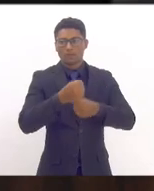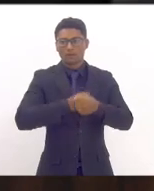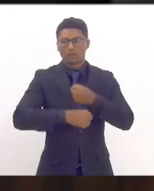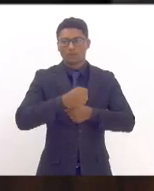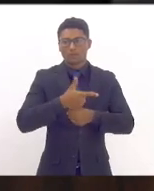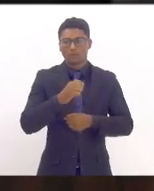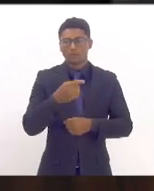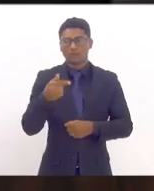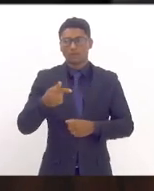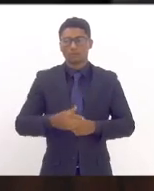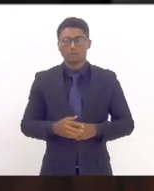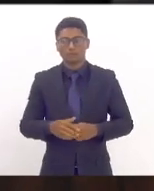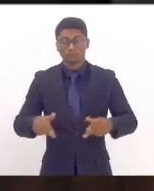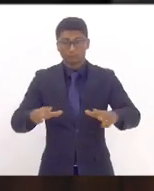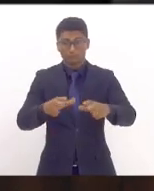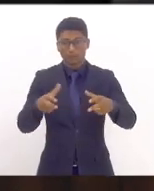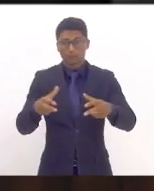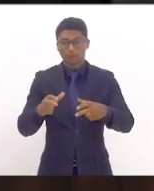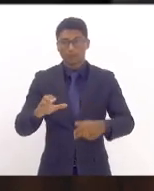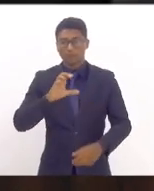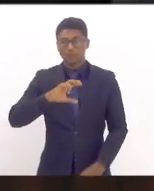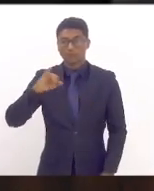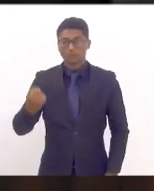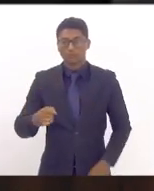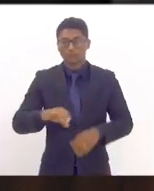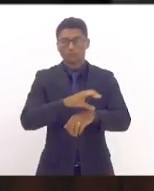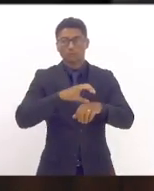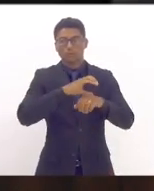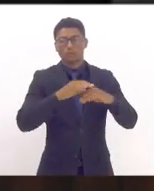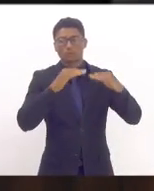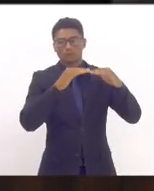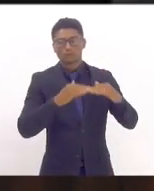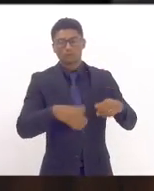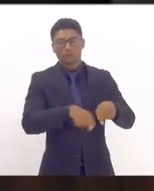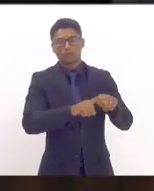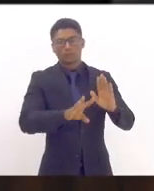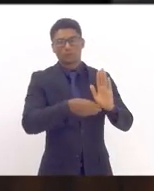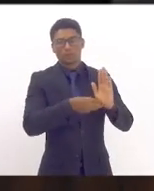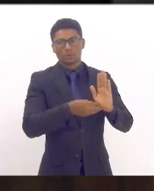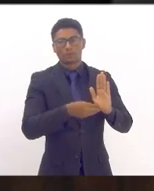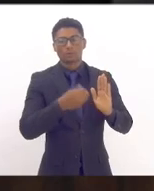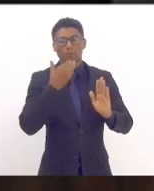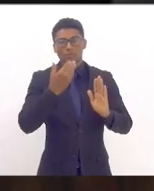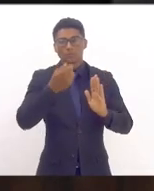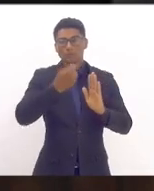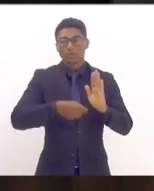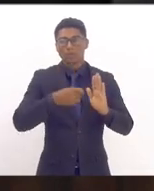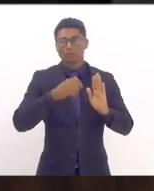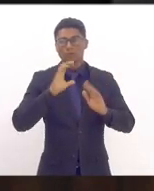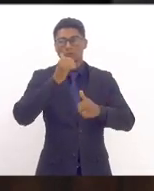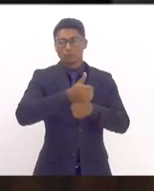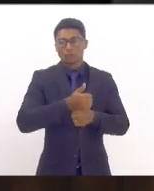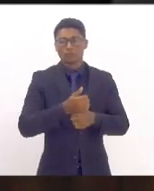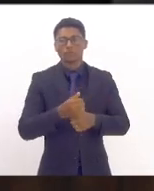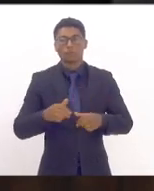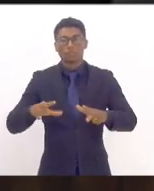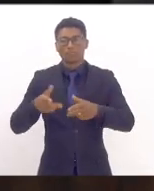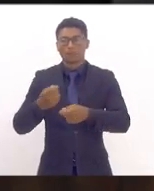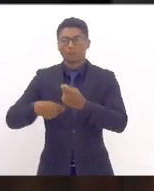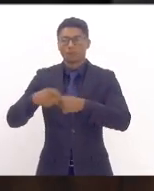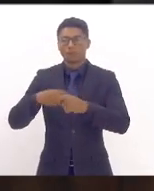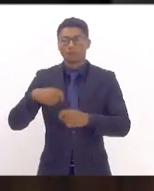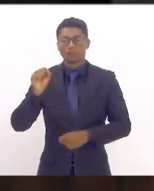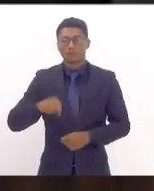pareceres na comissão de construção pela constitucionalidade com emenda de concluído por substitutivo de economia de comércio